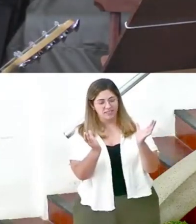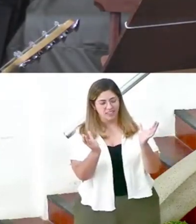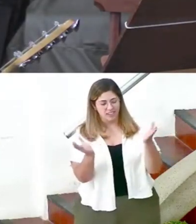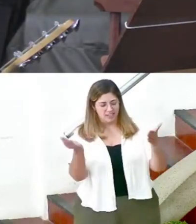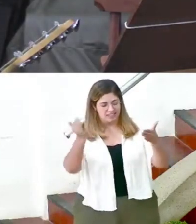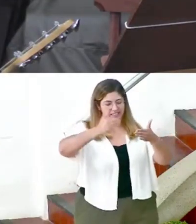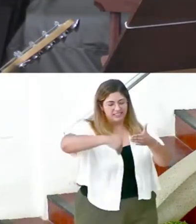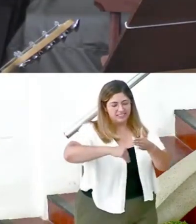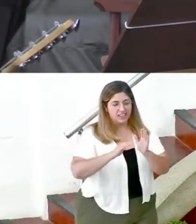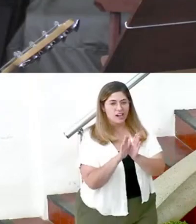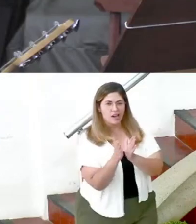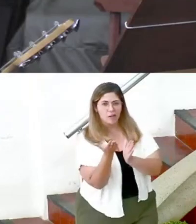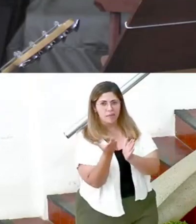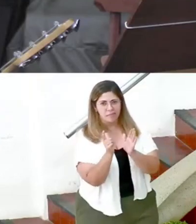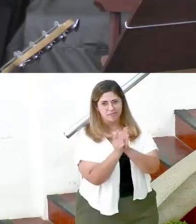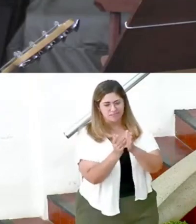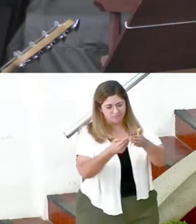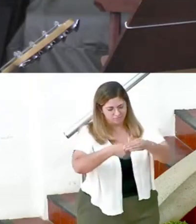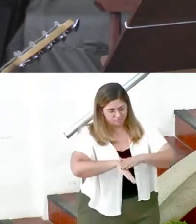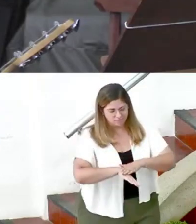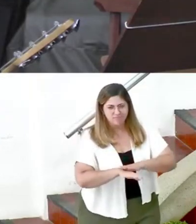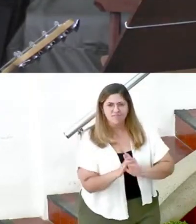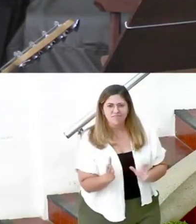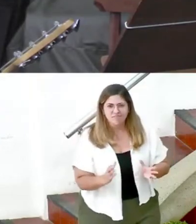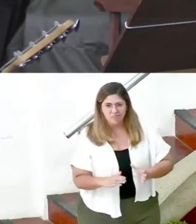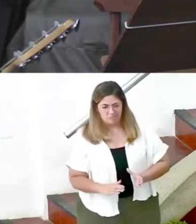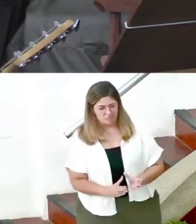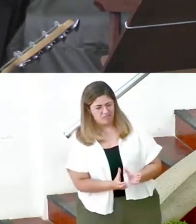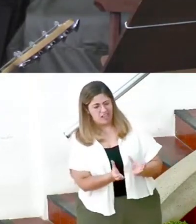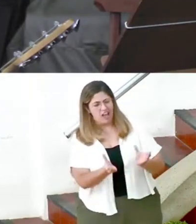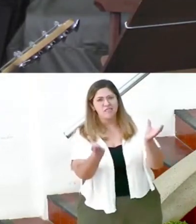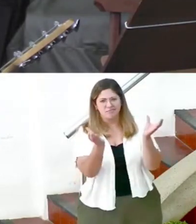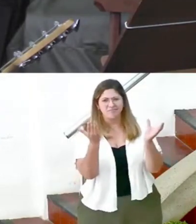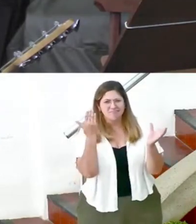É uma cena estranha, né? Uma Bíblia dentro de um vaso.